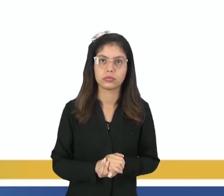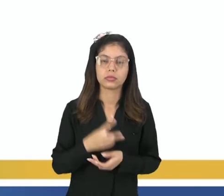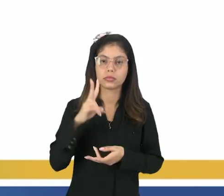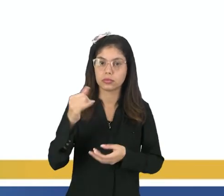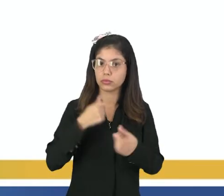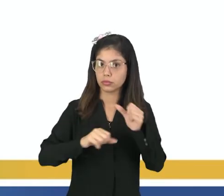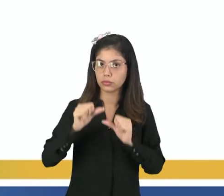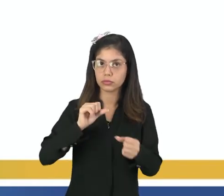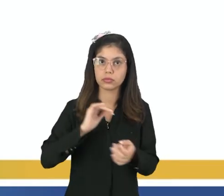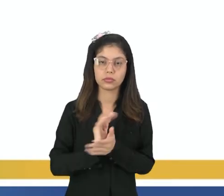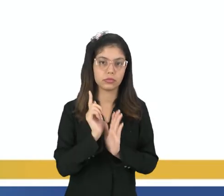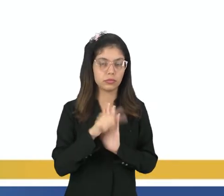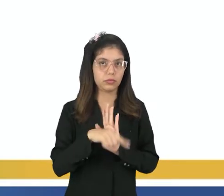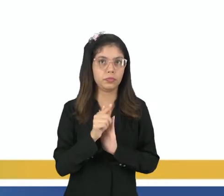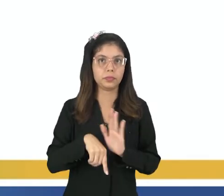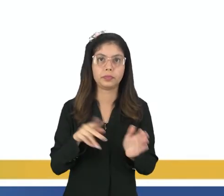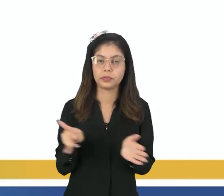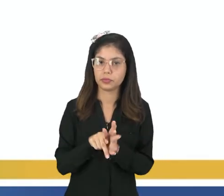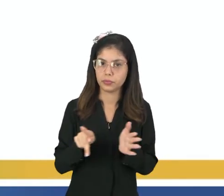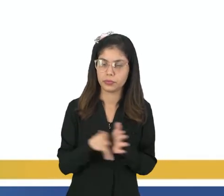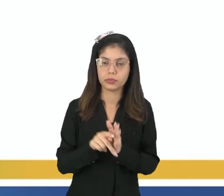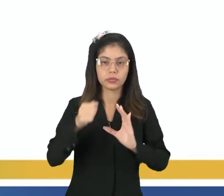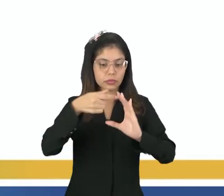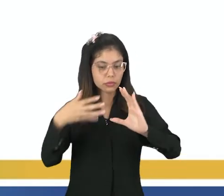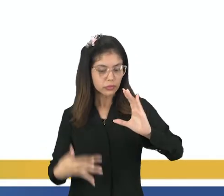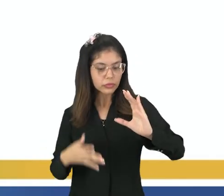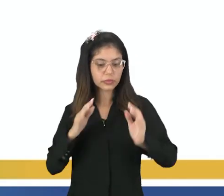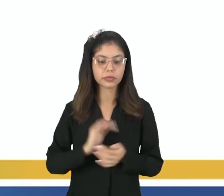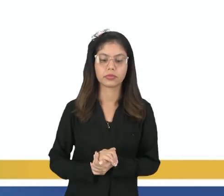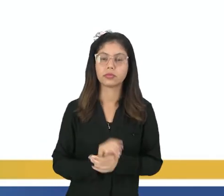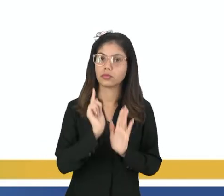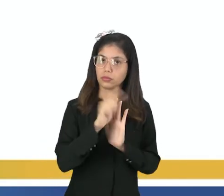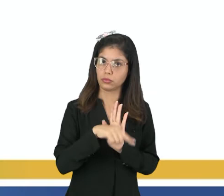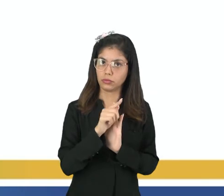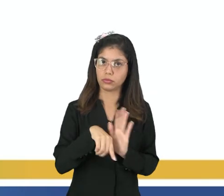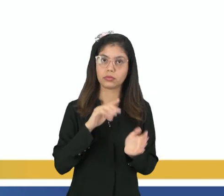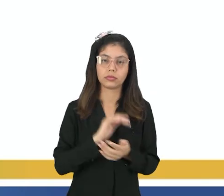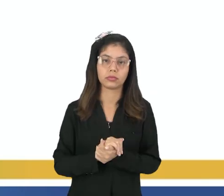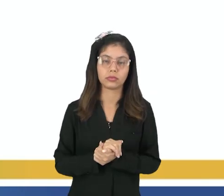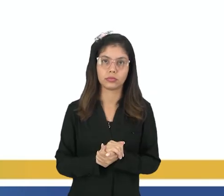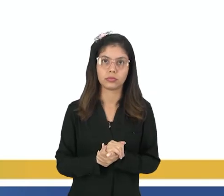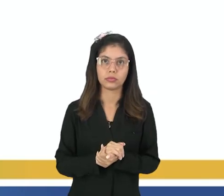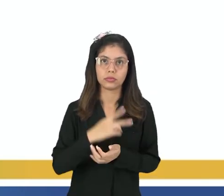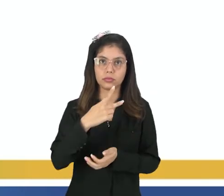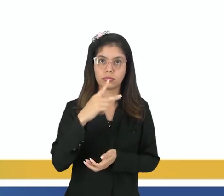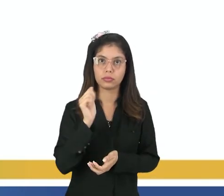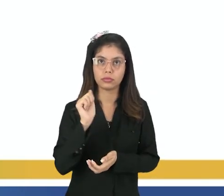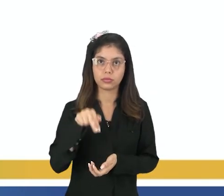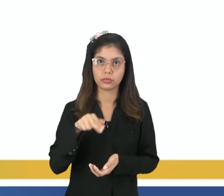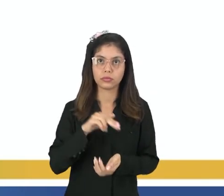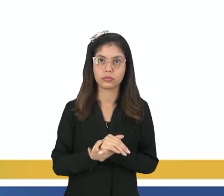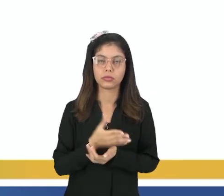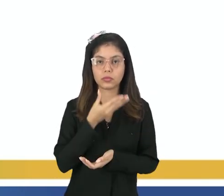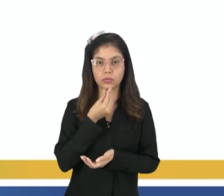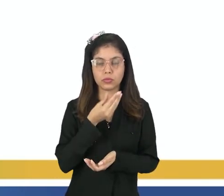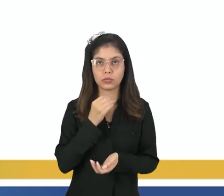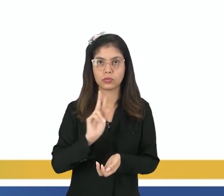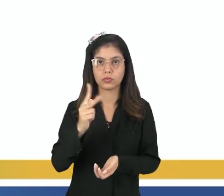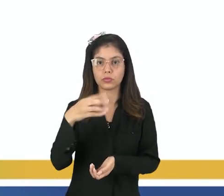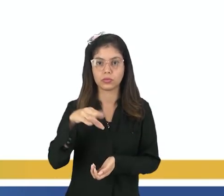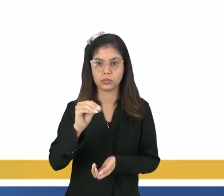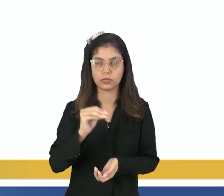que vai mudar é o gênero e, obviamente, a espécie. O gênero do chimpanzé é Pan, do homem